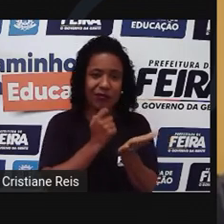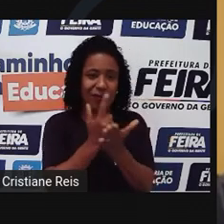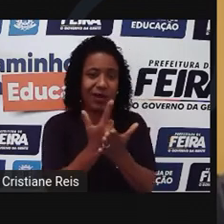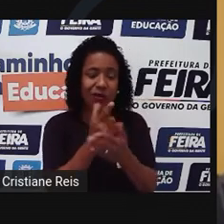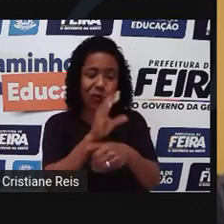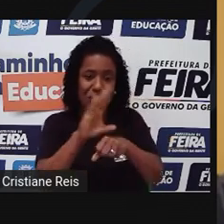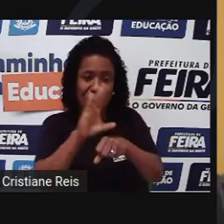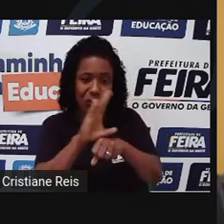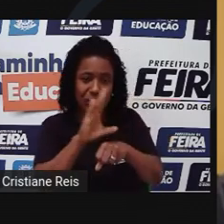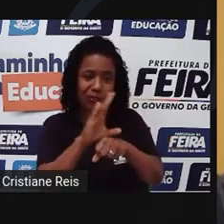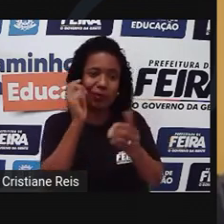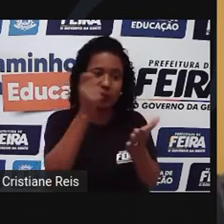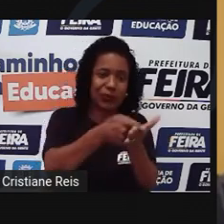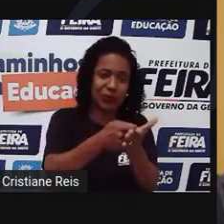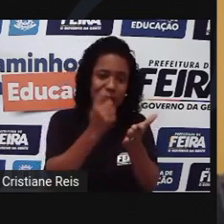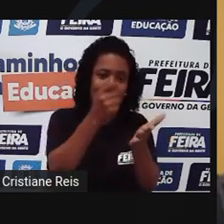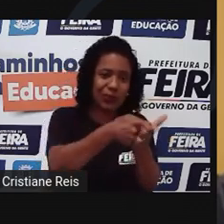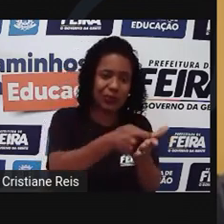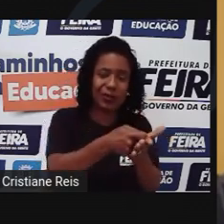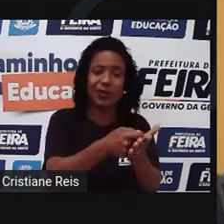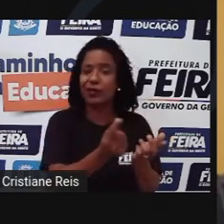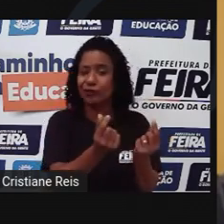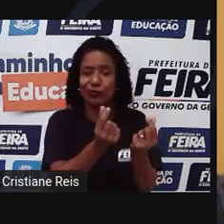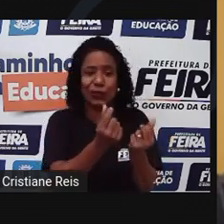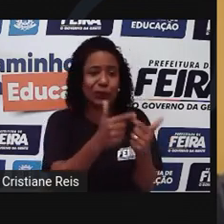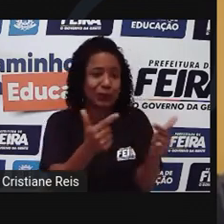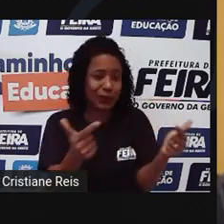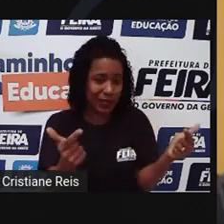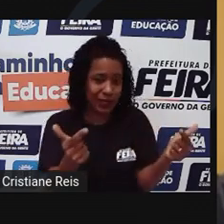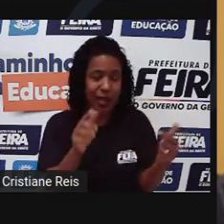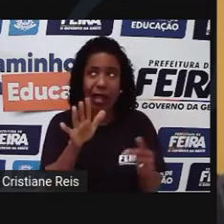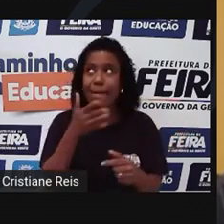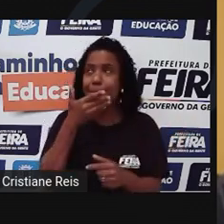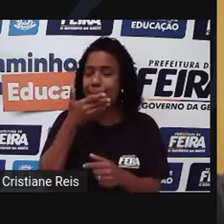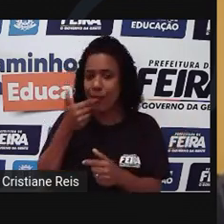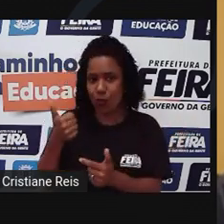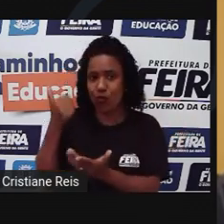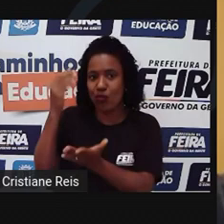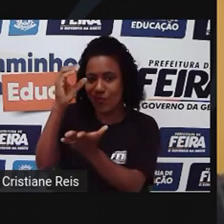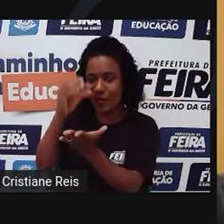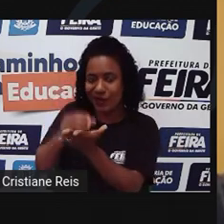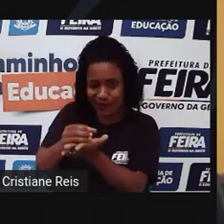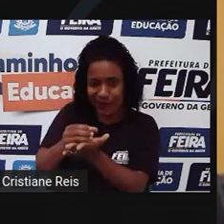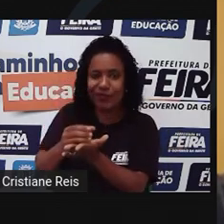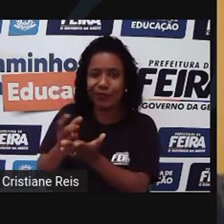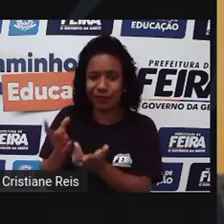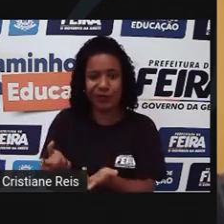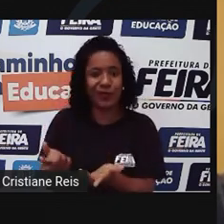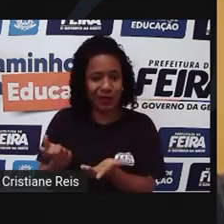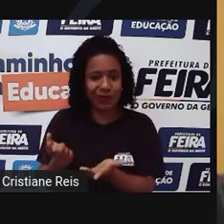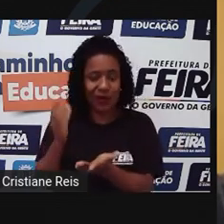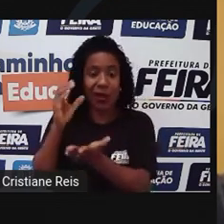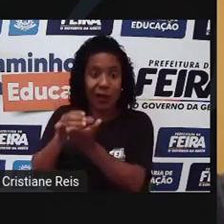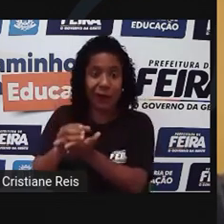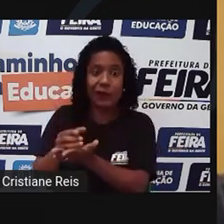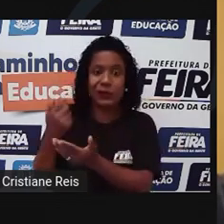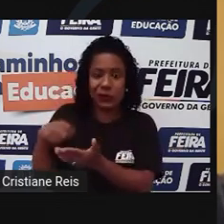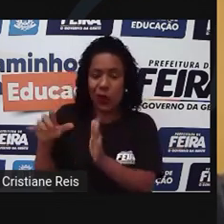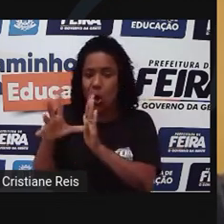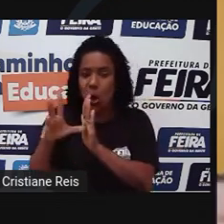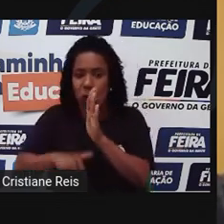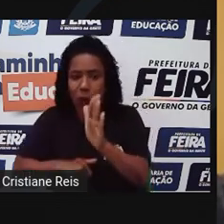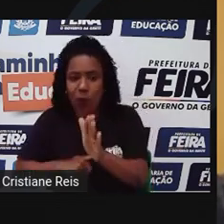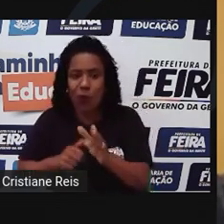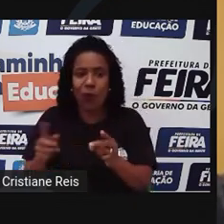Muitas vezes acabam indo para o crime, que tem um retorno mais rápido, um retorno financeiro maior. E o que acaba acontecendo? Você